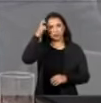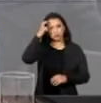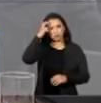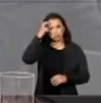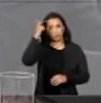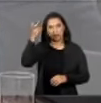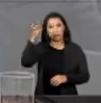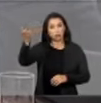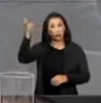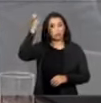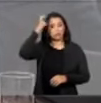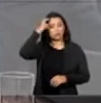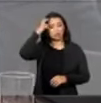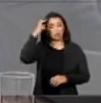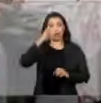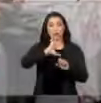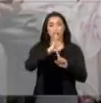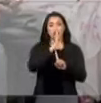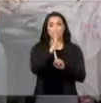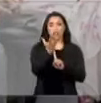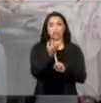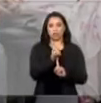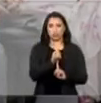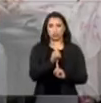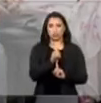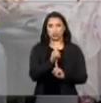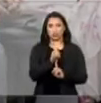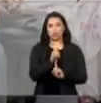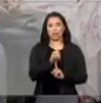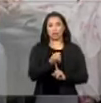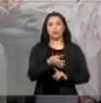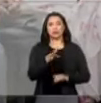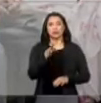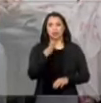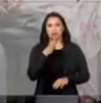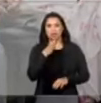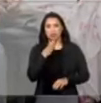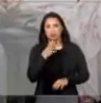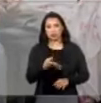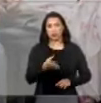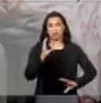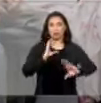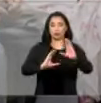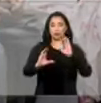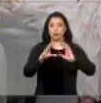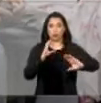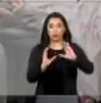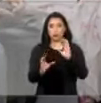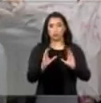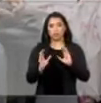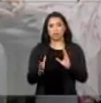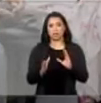artística, científica e de comunicação, independentemente de censura ou